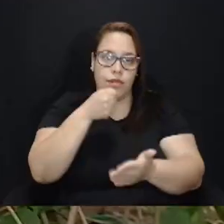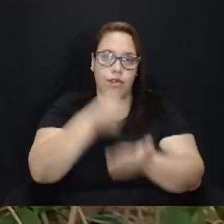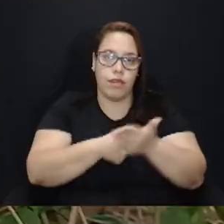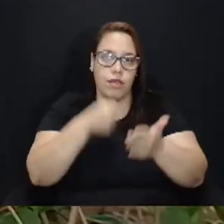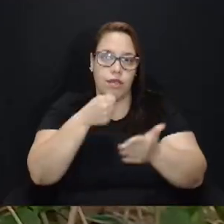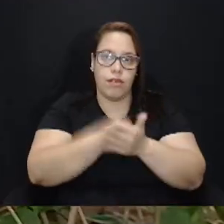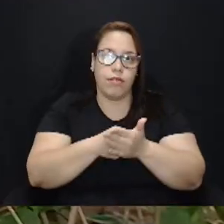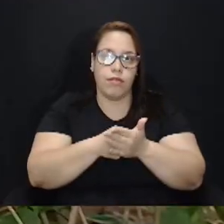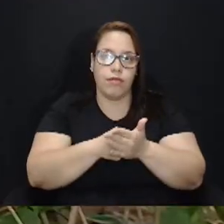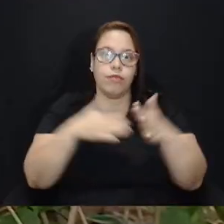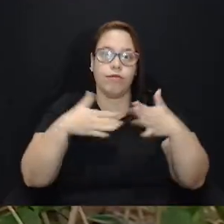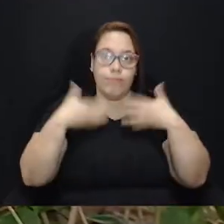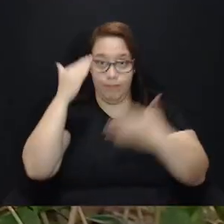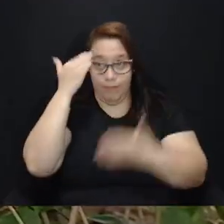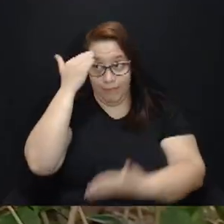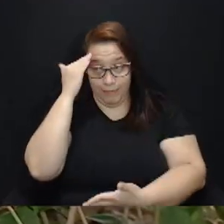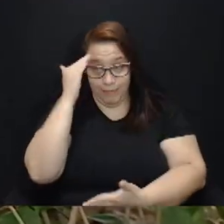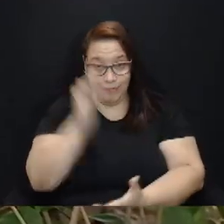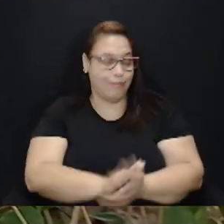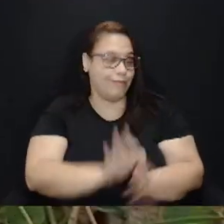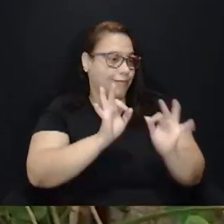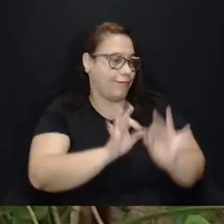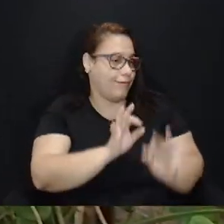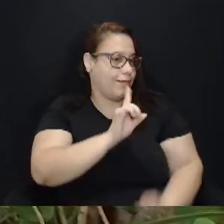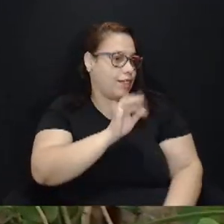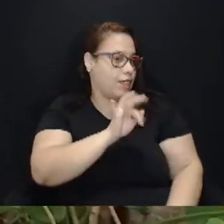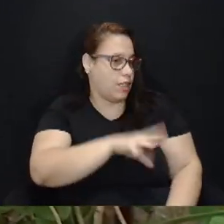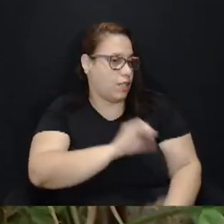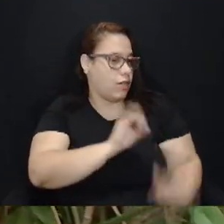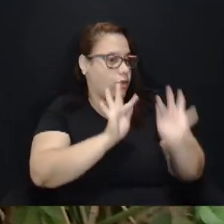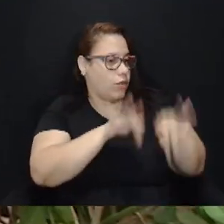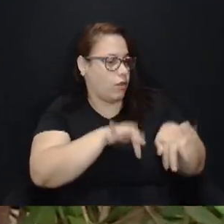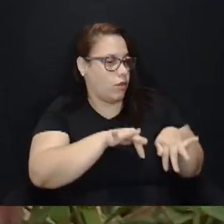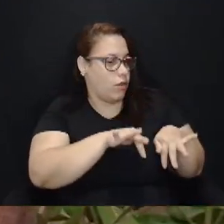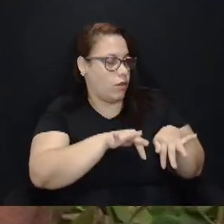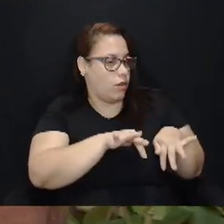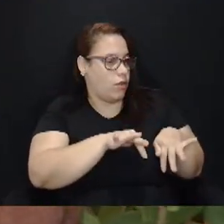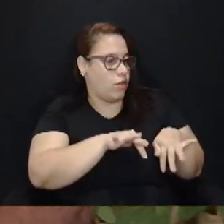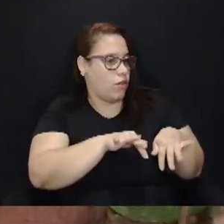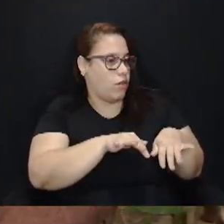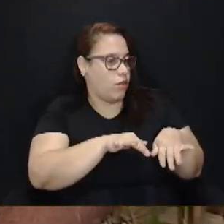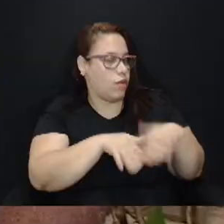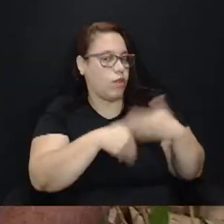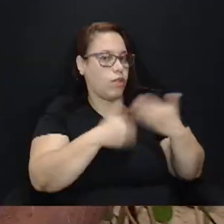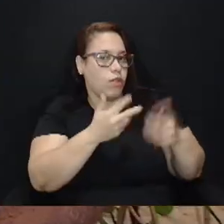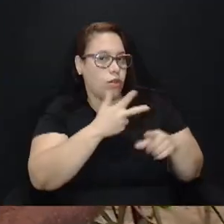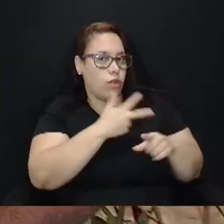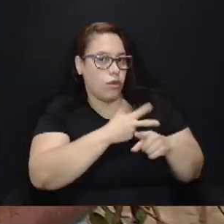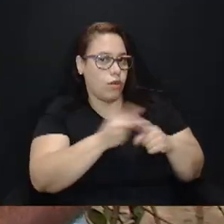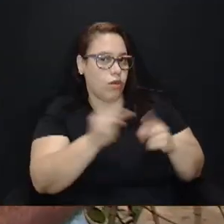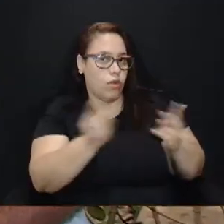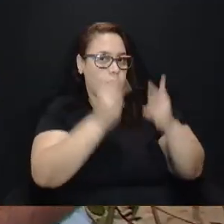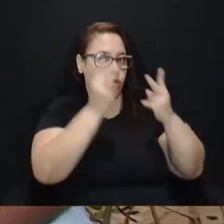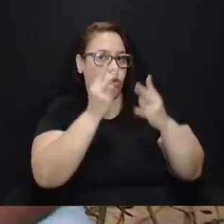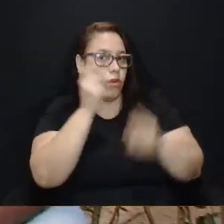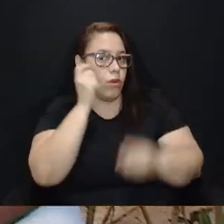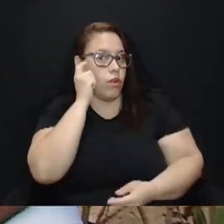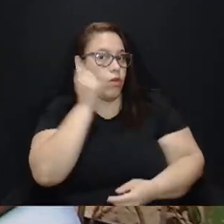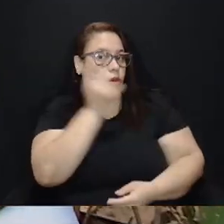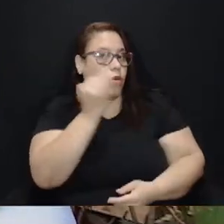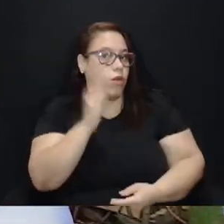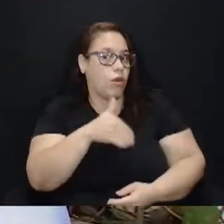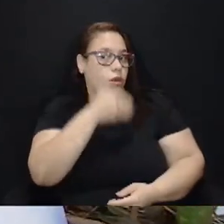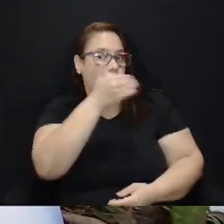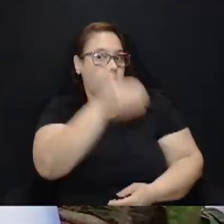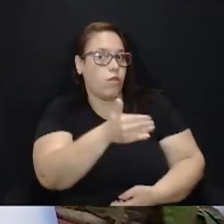entendeu? Certo. Seu Delfino, para a gente finalizar, com todas essas conquistas que a gente já citou, qual é o próximo passo para